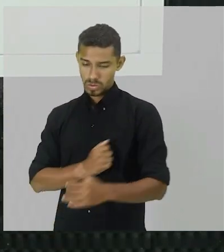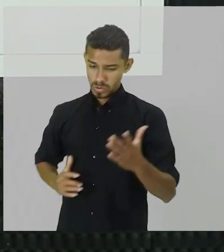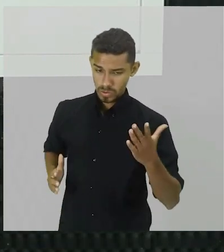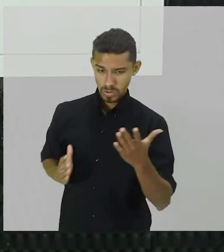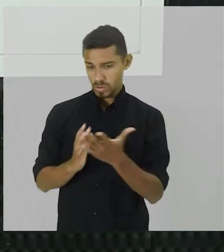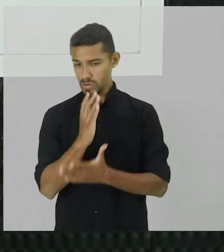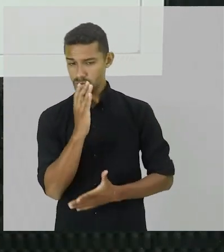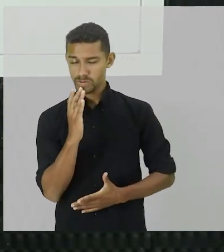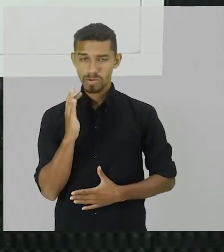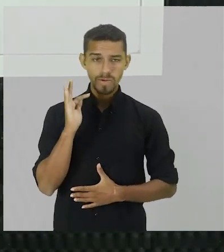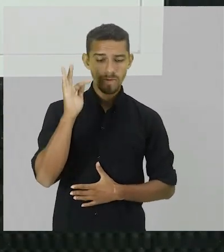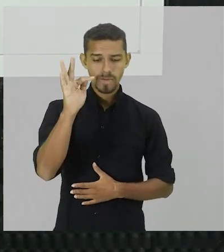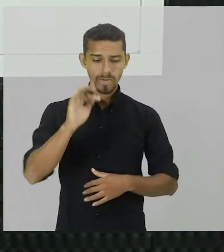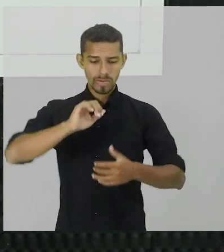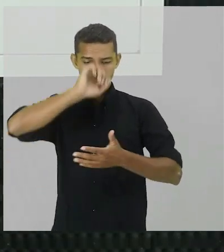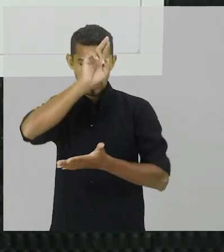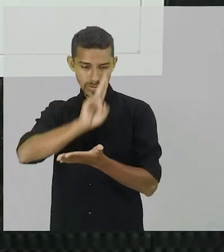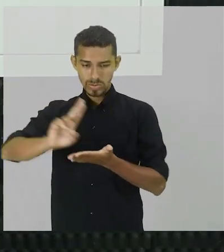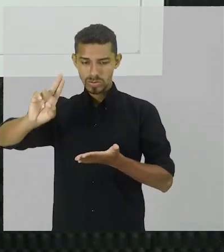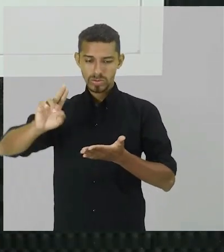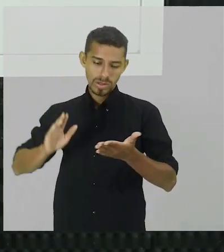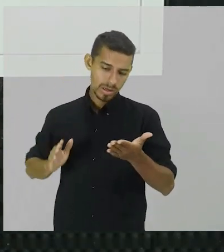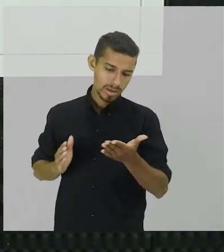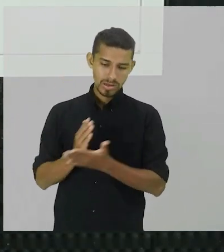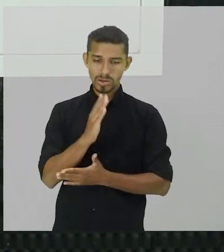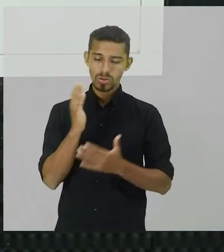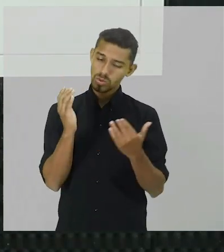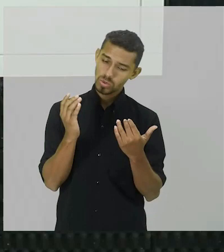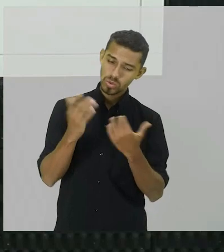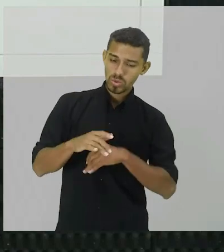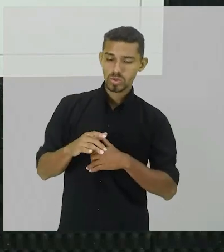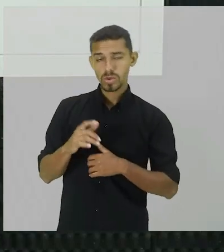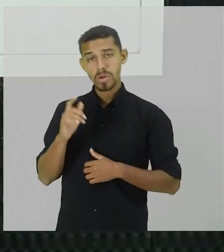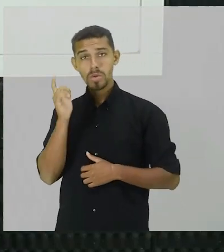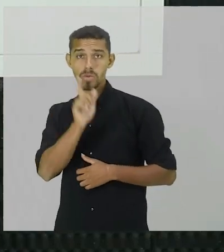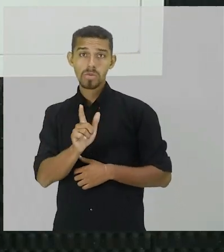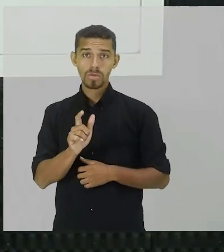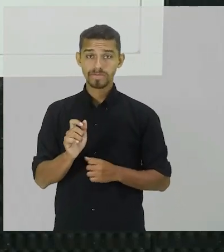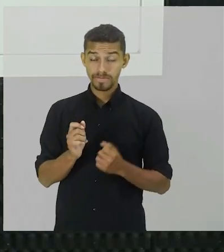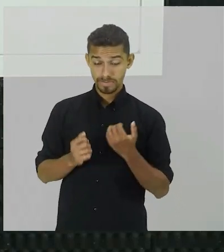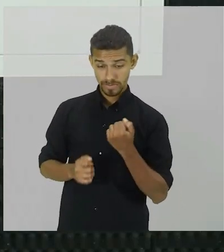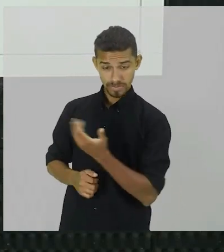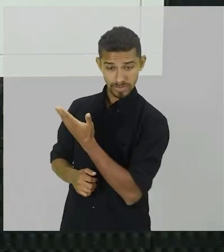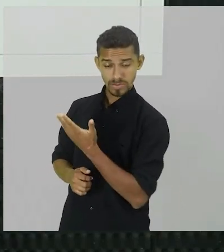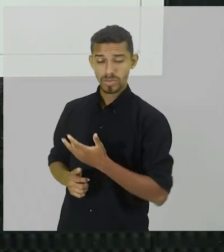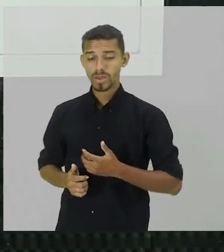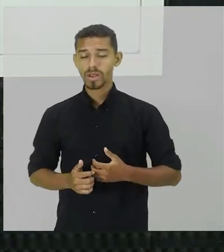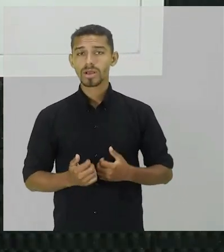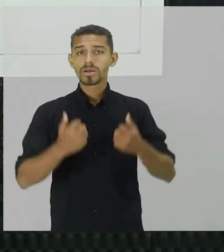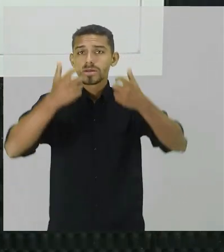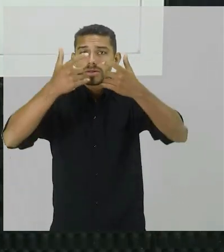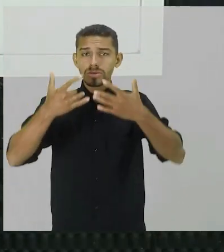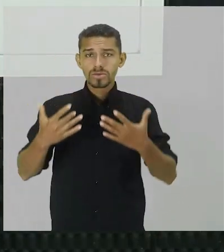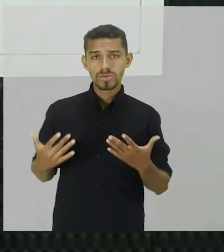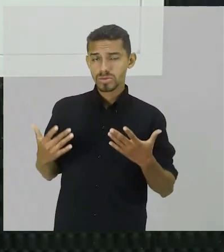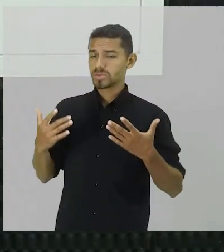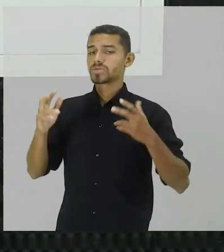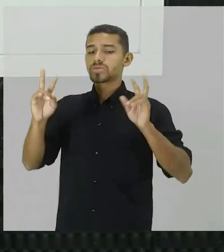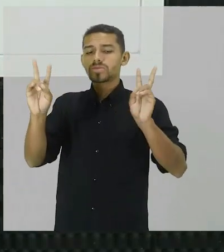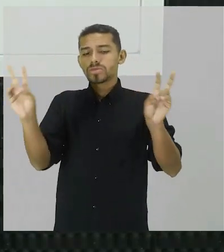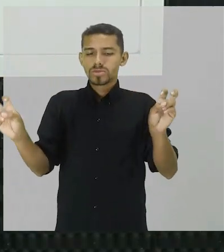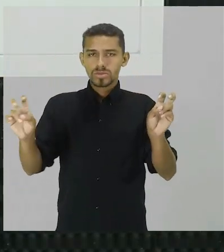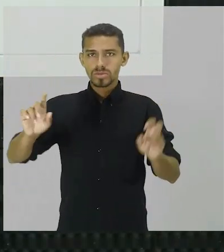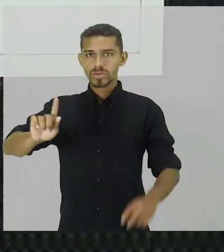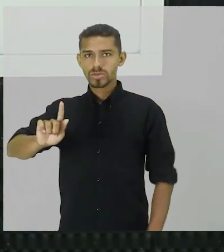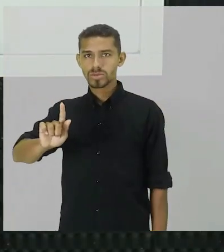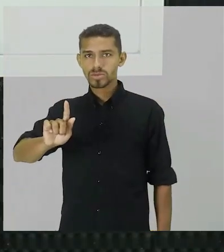universidade e a gente está aqui para dar esse auxílio. Beleza, galera? A gente está estudando geometria espacial, né? Há alguns vídeos que a gente está tratando desse assunto